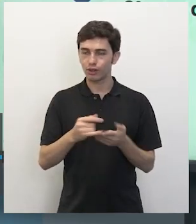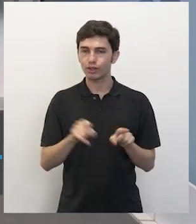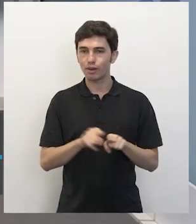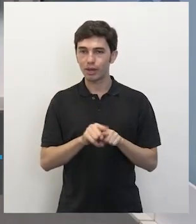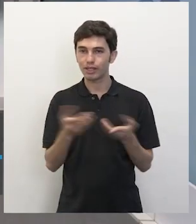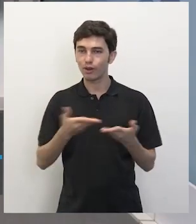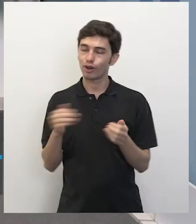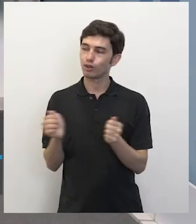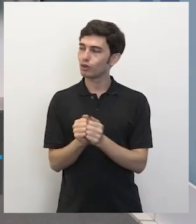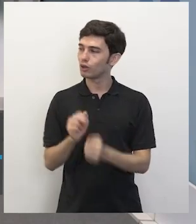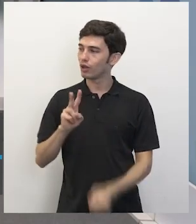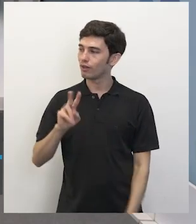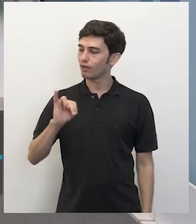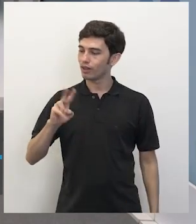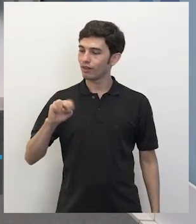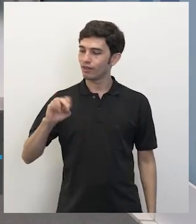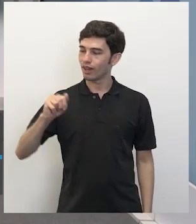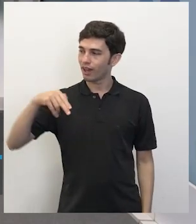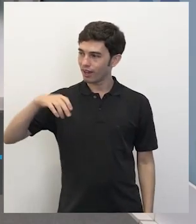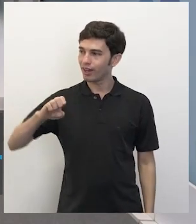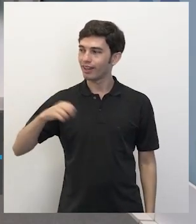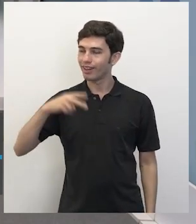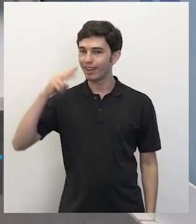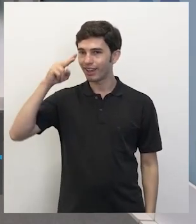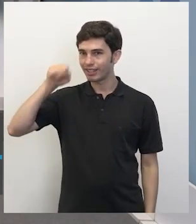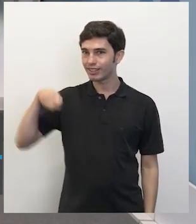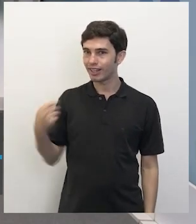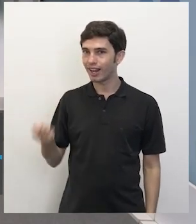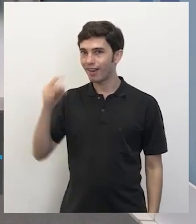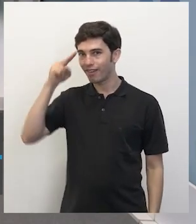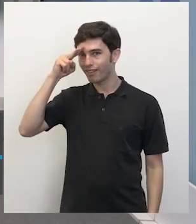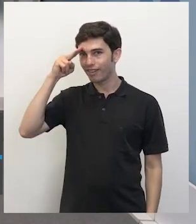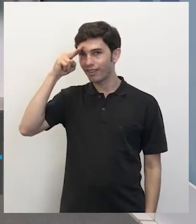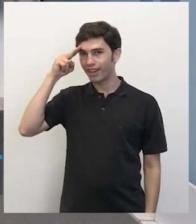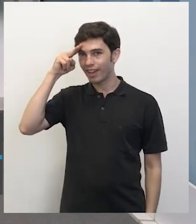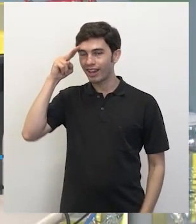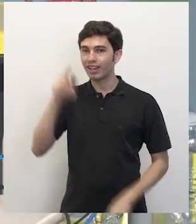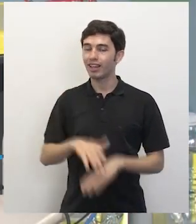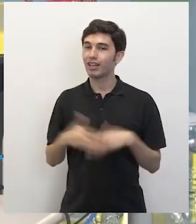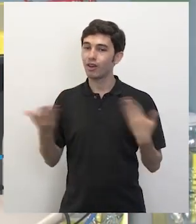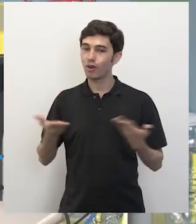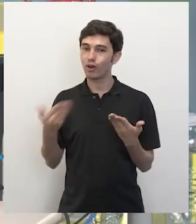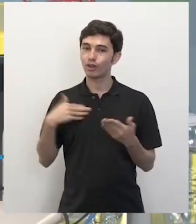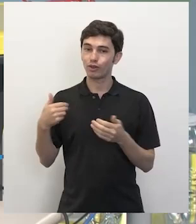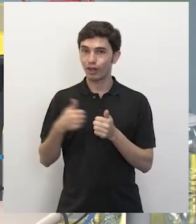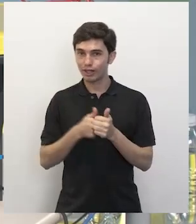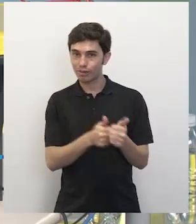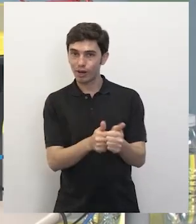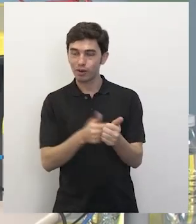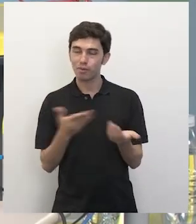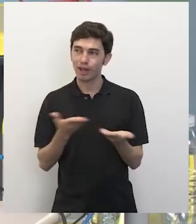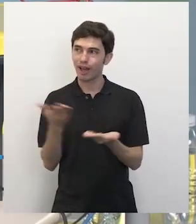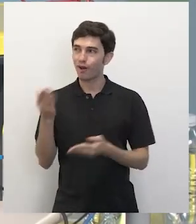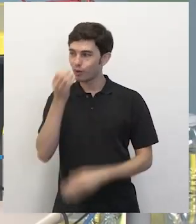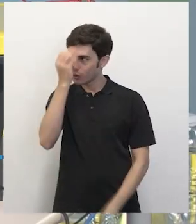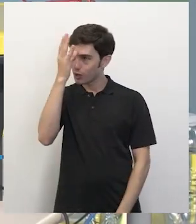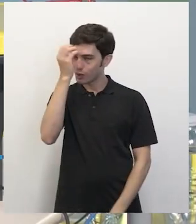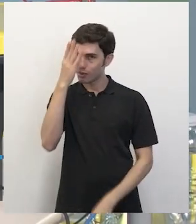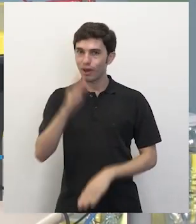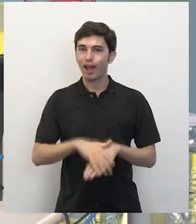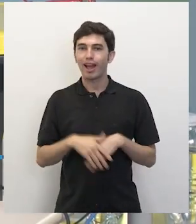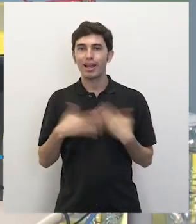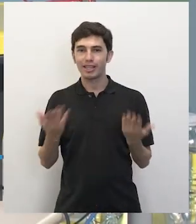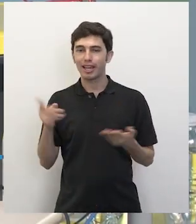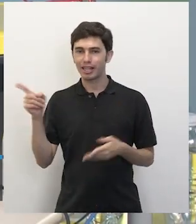Vivi. Bom dia, Osmar. Bom dia, pessoal. Estou aqui para acompanhar vocês na aula. Vamos, que hoje ele vai dar show, né? O professor Osmar não dá aula,